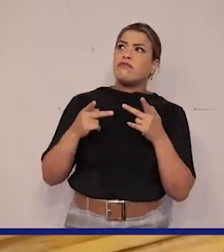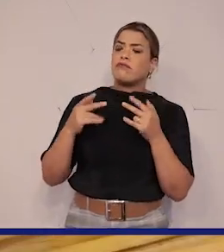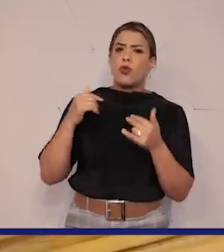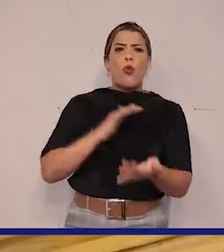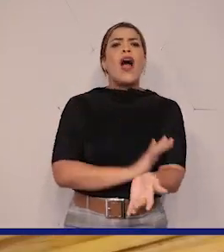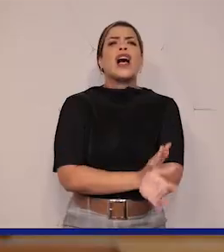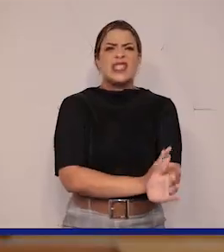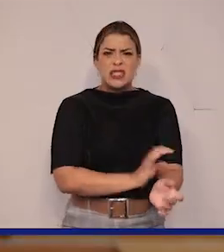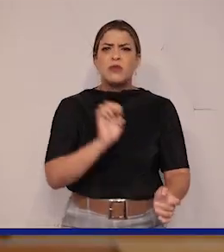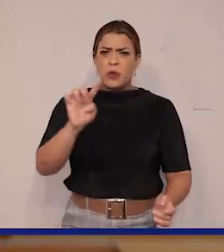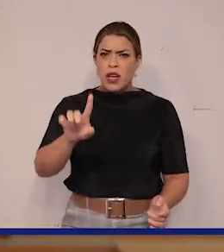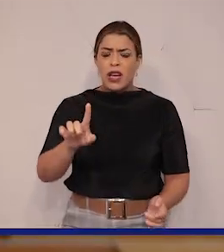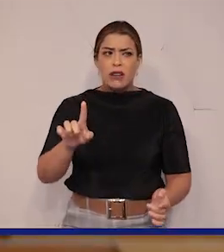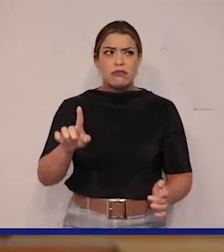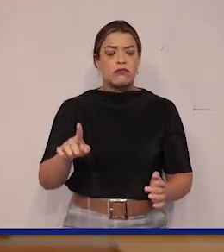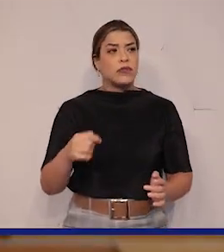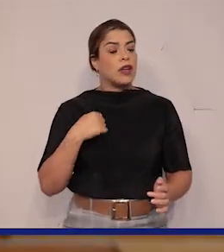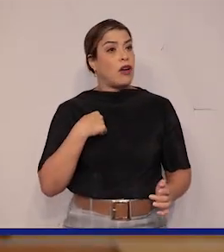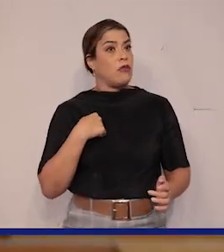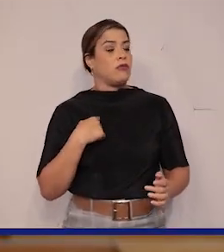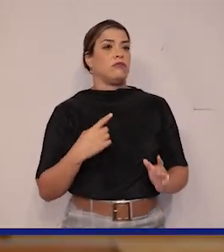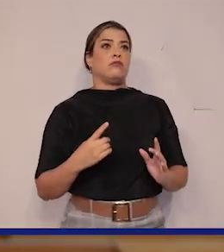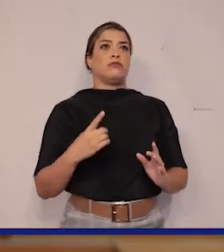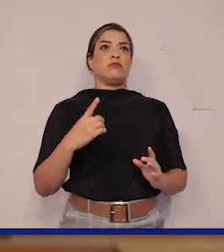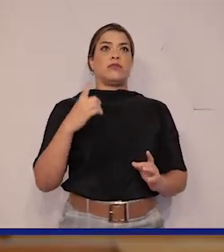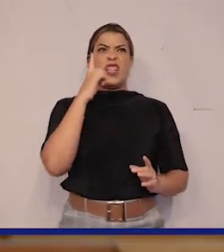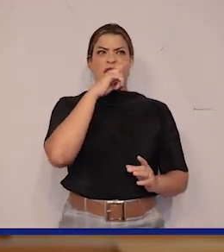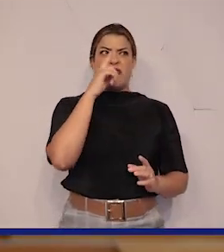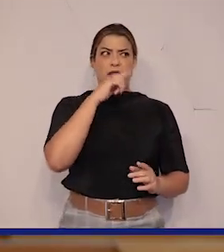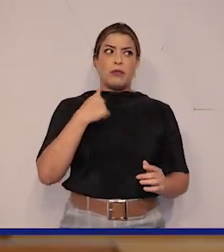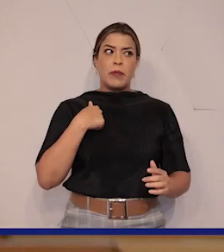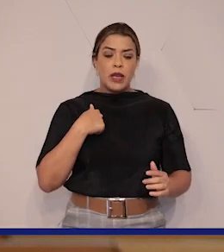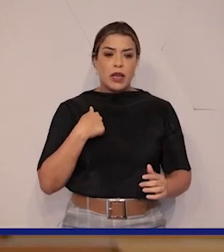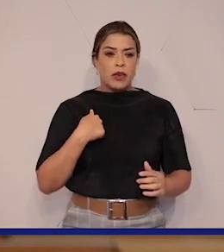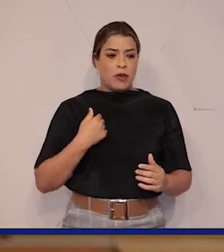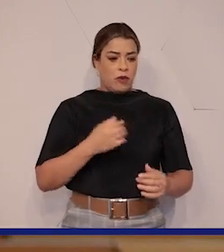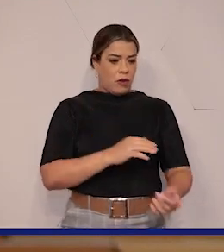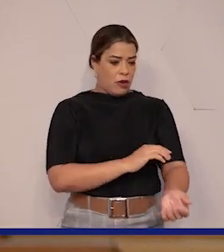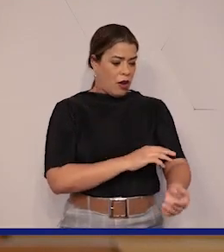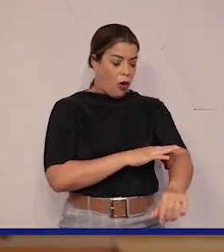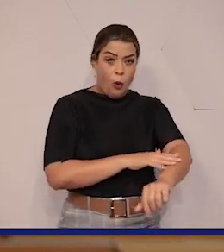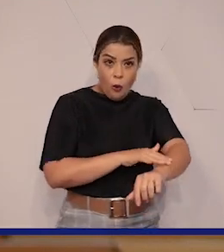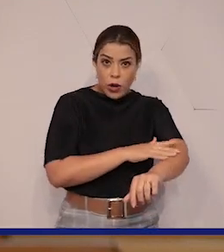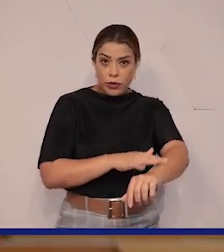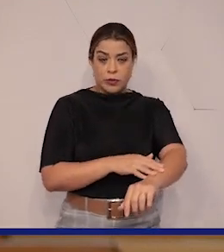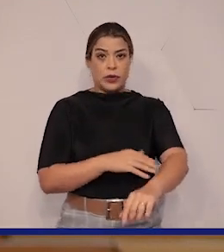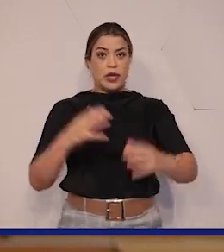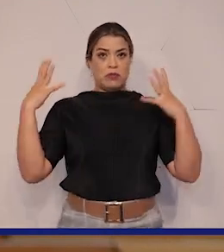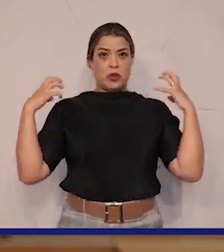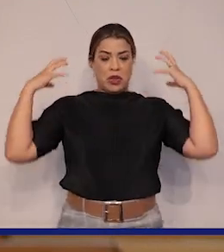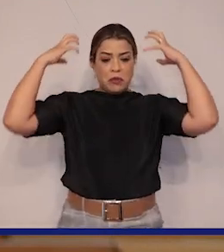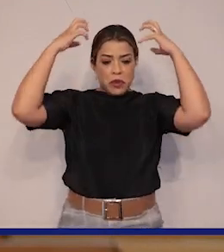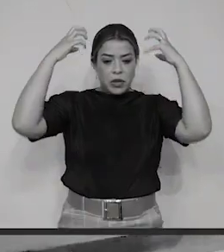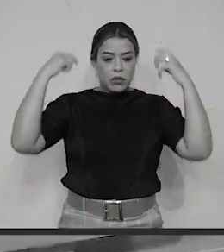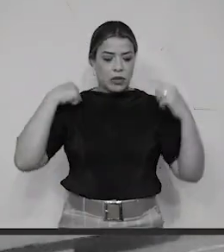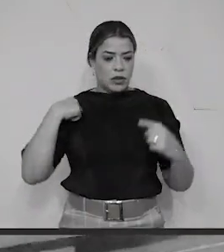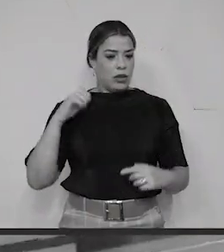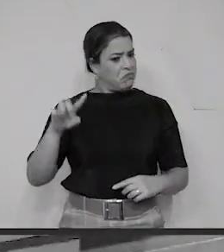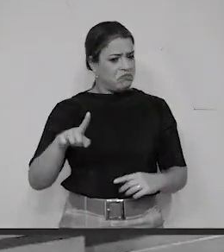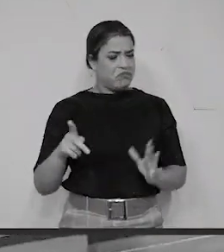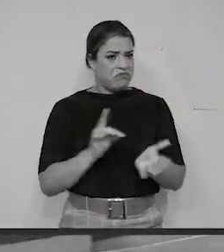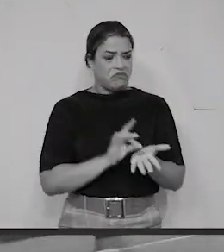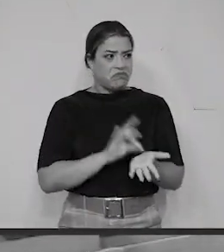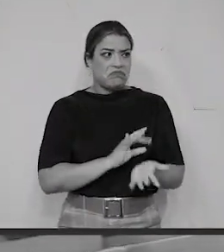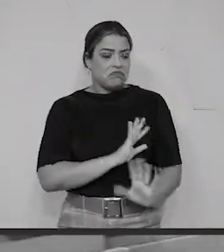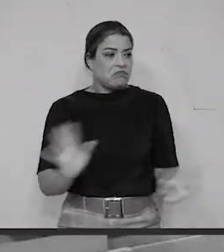é racismo, né? Eu já bem novinha entendi. Não, meus defeitos são a cor da minha pele, a textura do meu cabelo, e é isso. Conforme